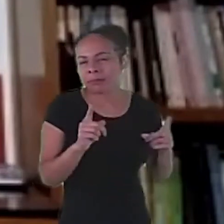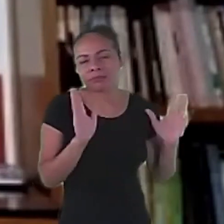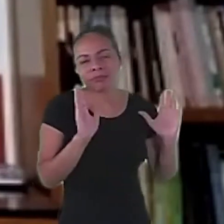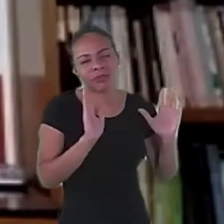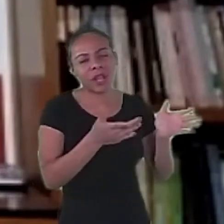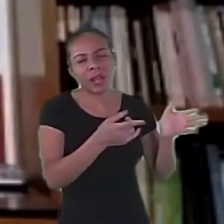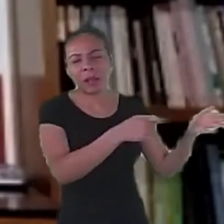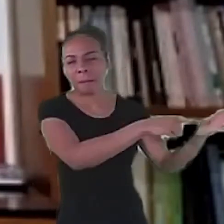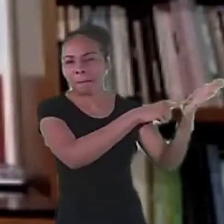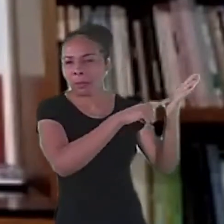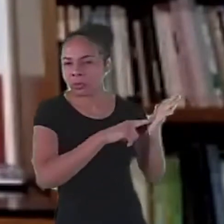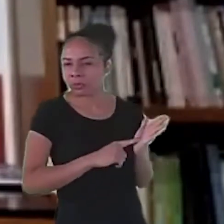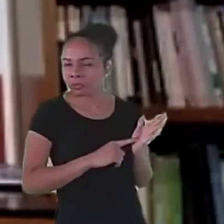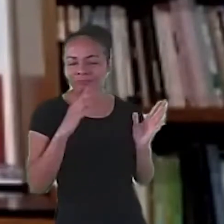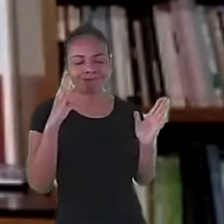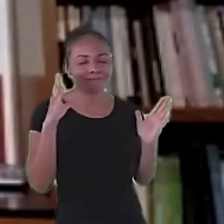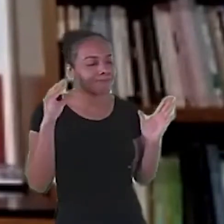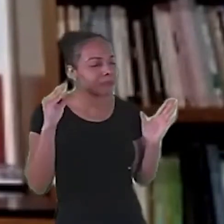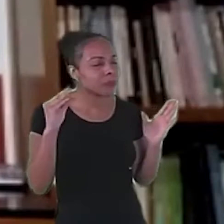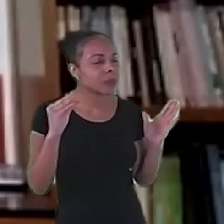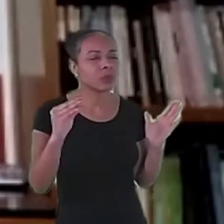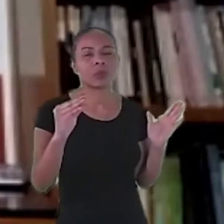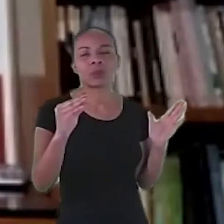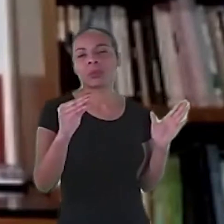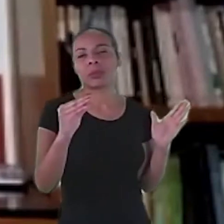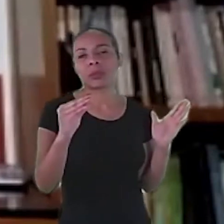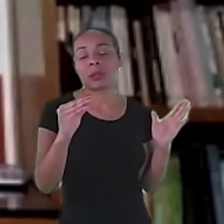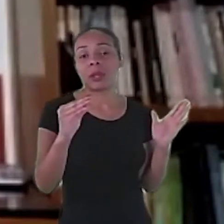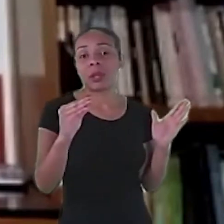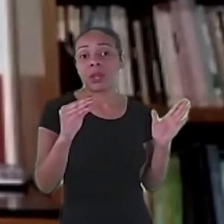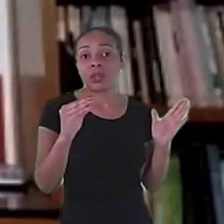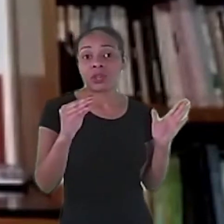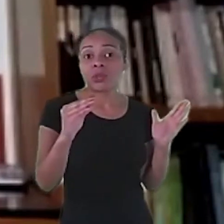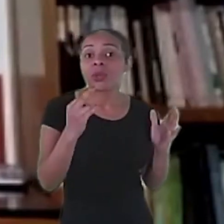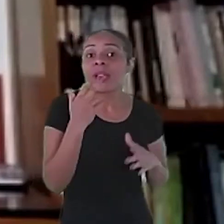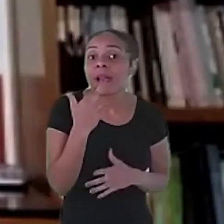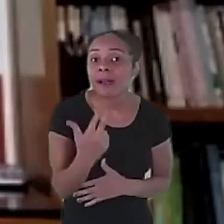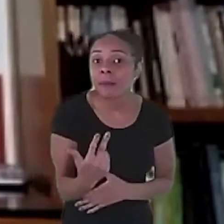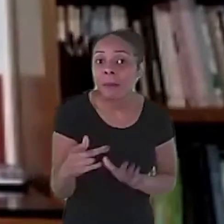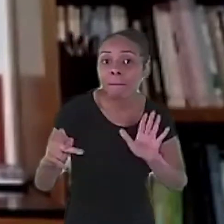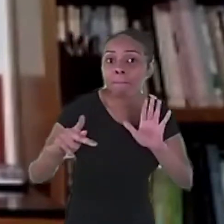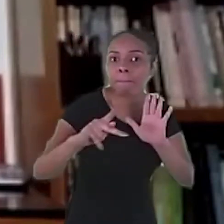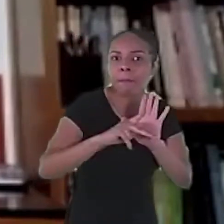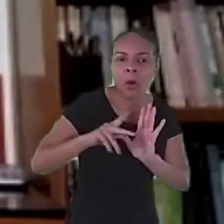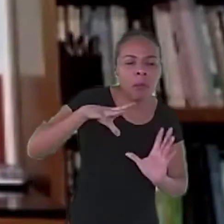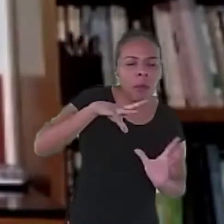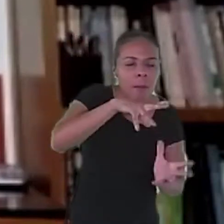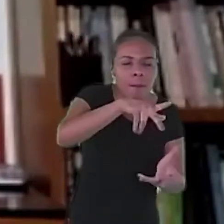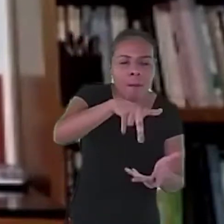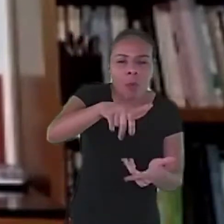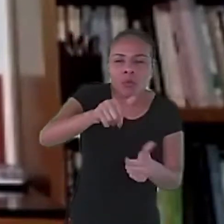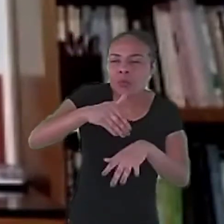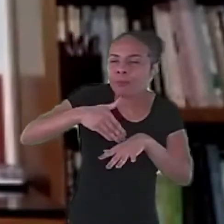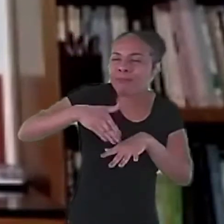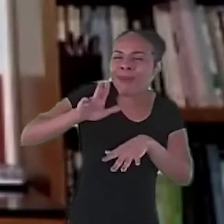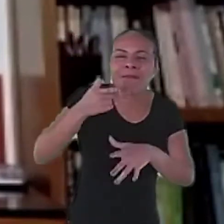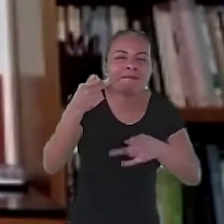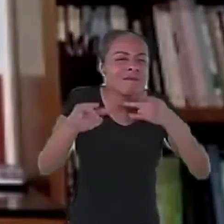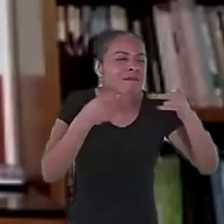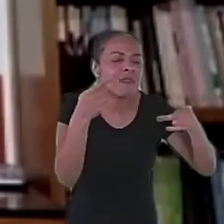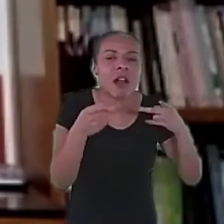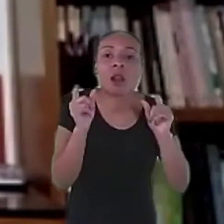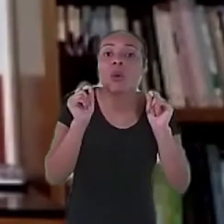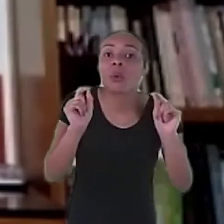tranquilamente que o idioma da globalização é o inglês. Então, isso para ela não é